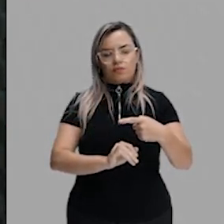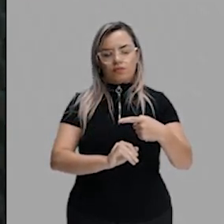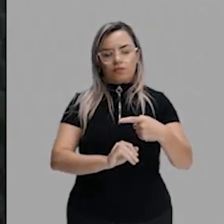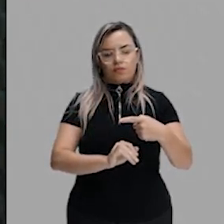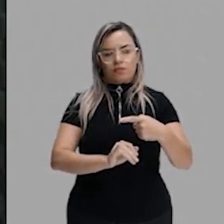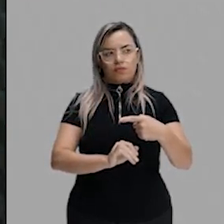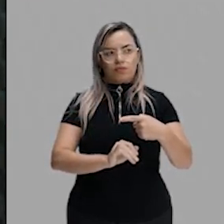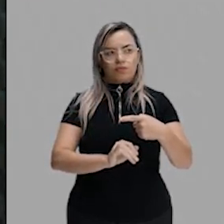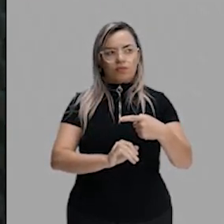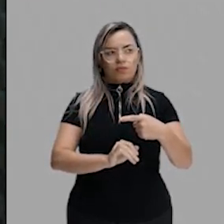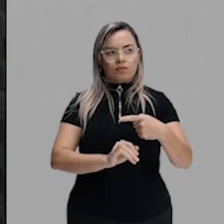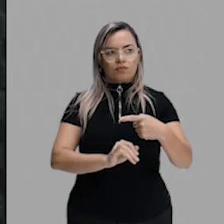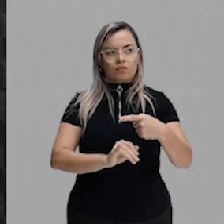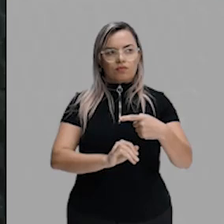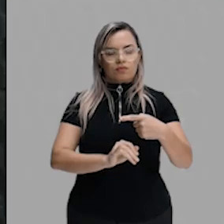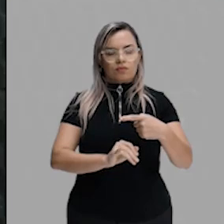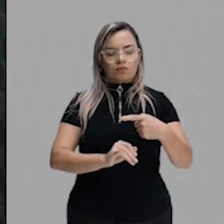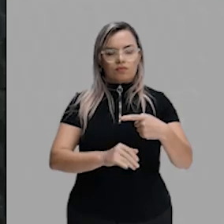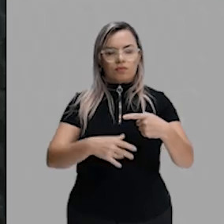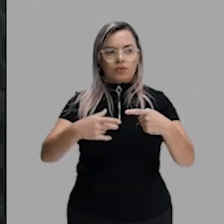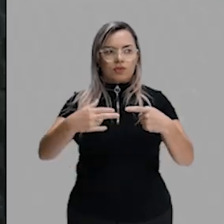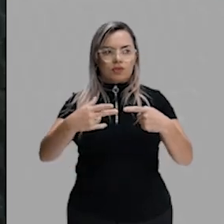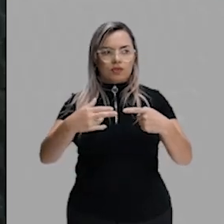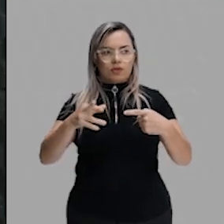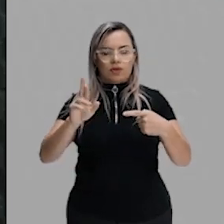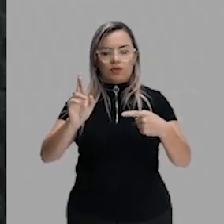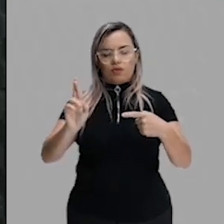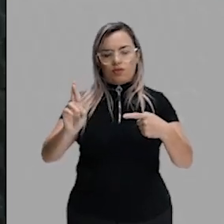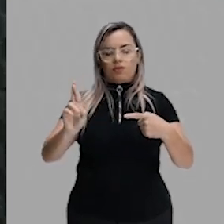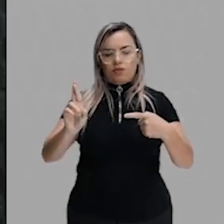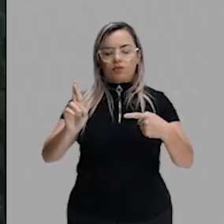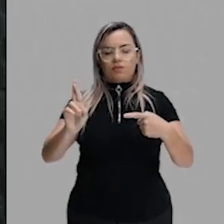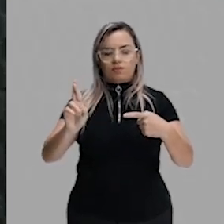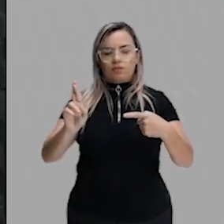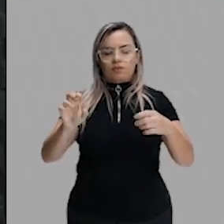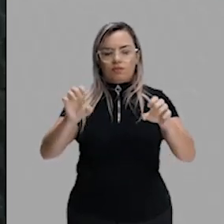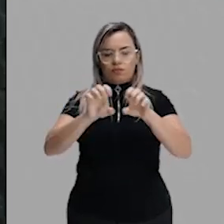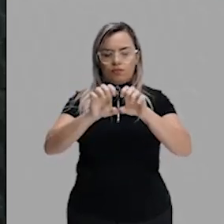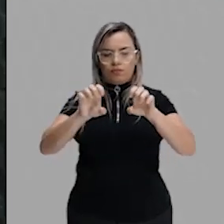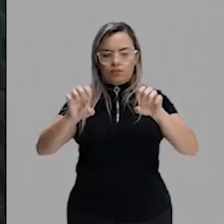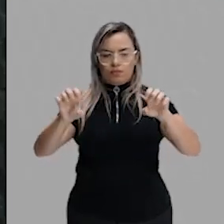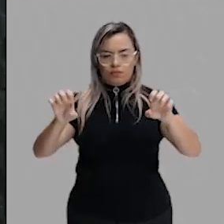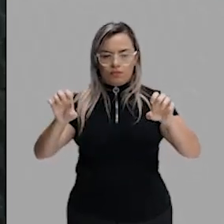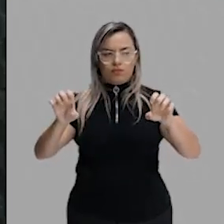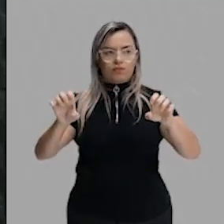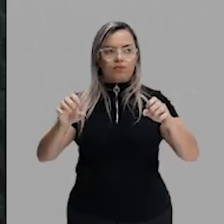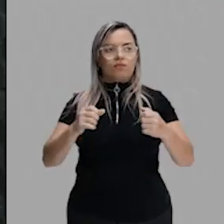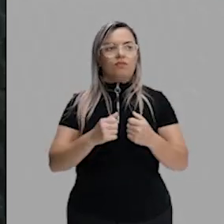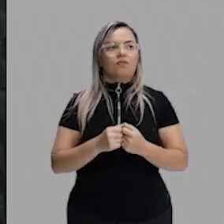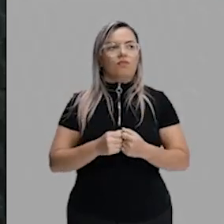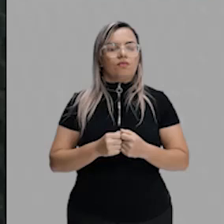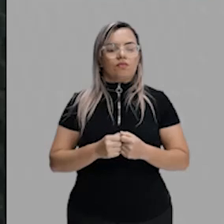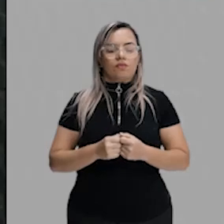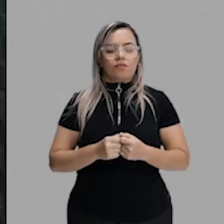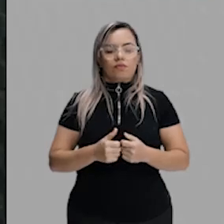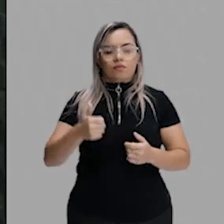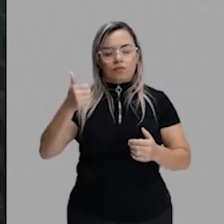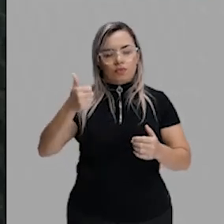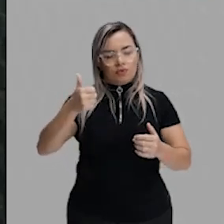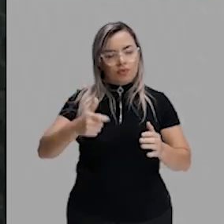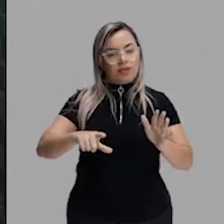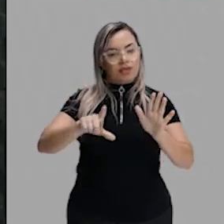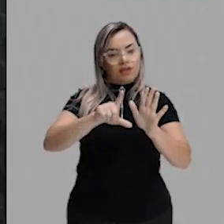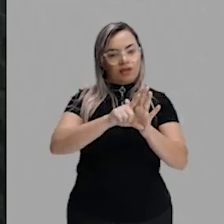chamar de R. Pronto. Então aqui nós temos a caracterização da primeira lei de